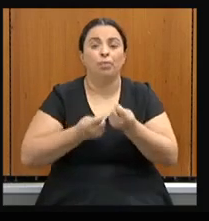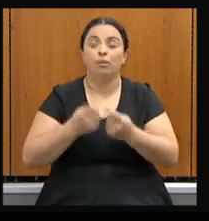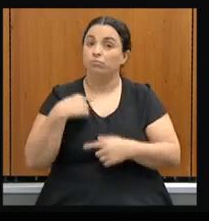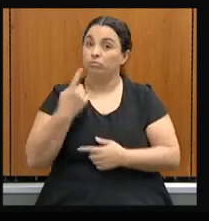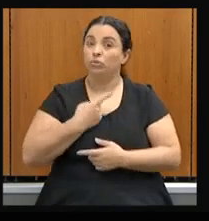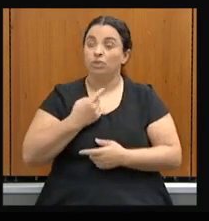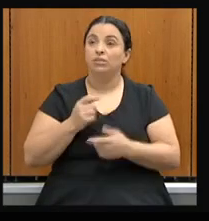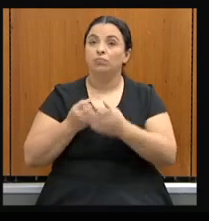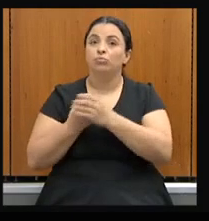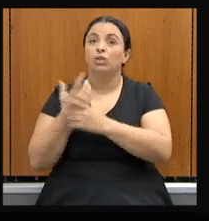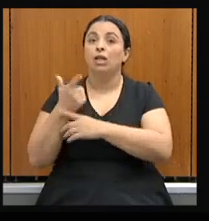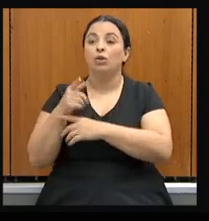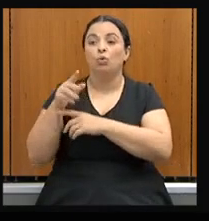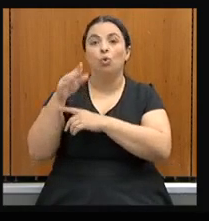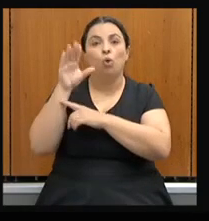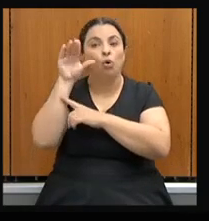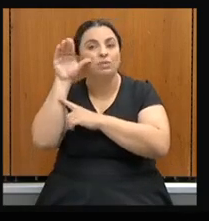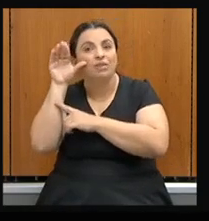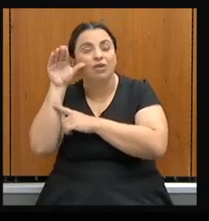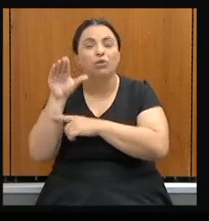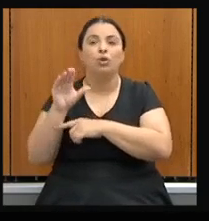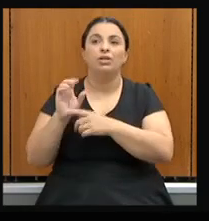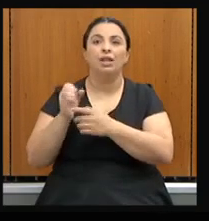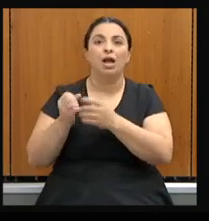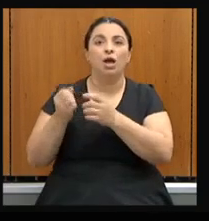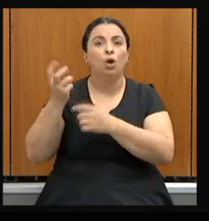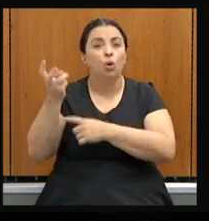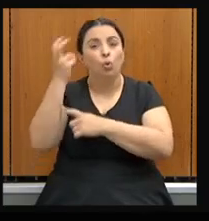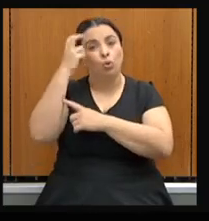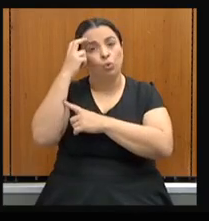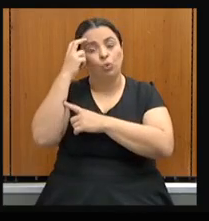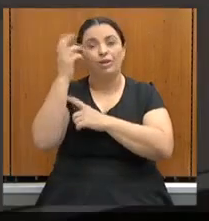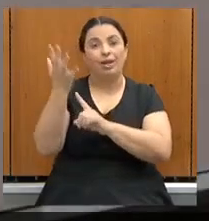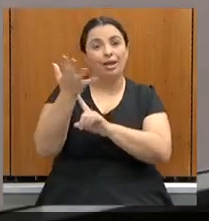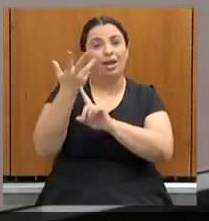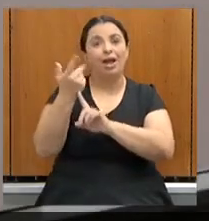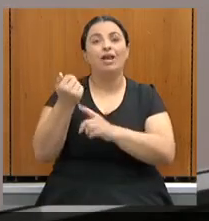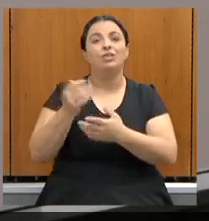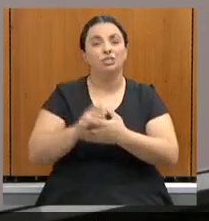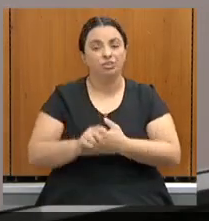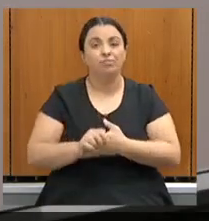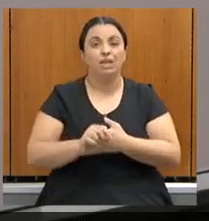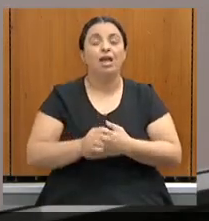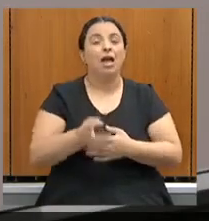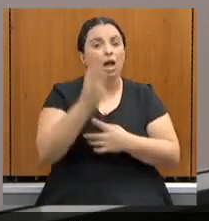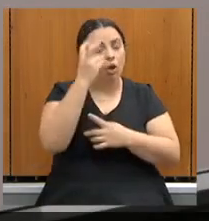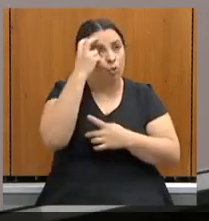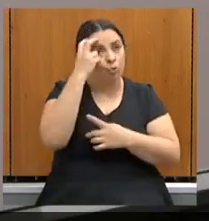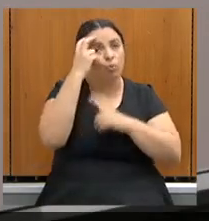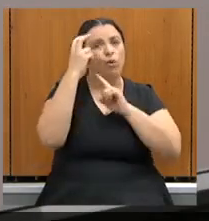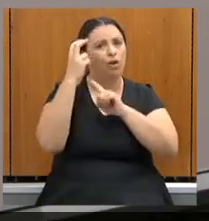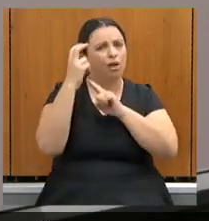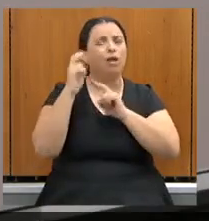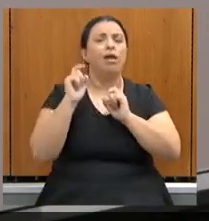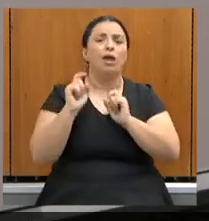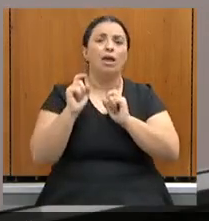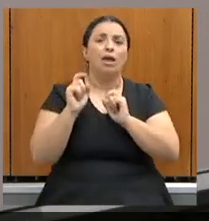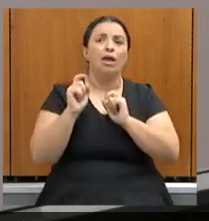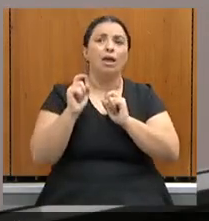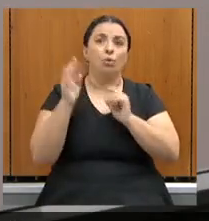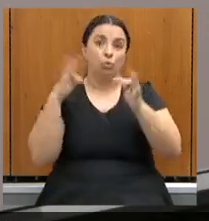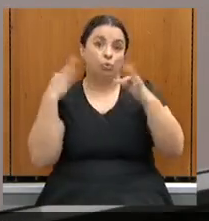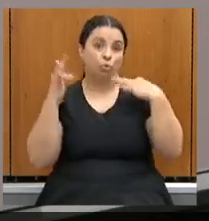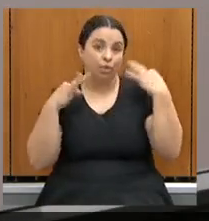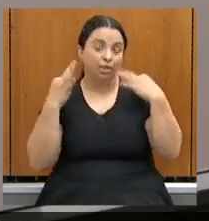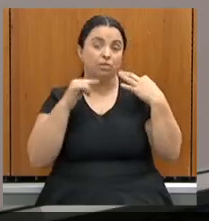Observatório da Cultura, das Artes, a Cultura, e eu valho um parênteses, o Turismo tem